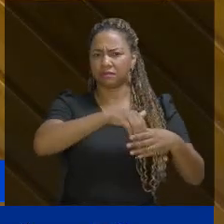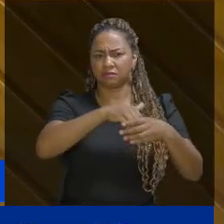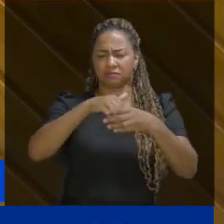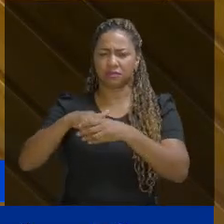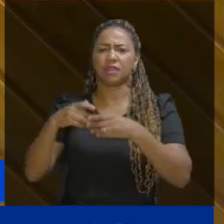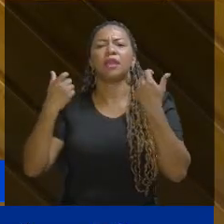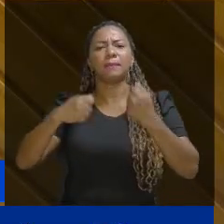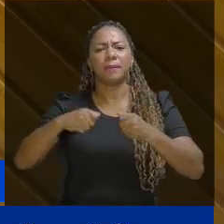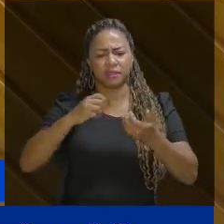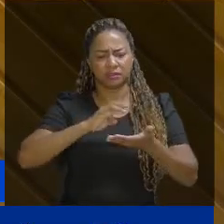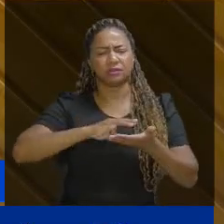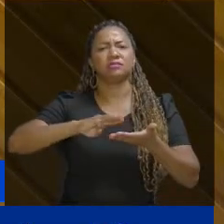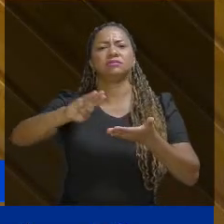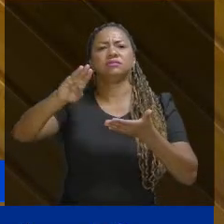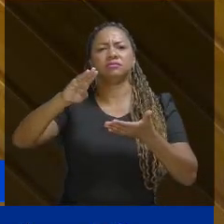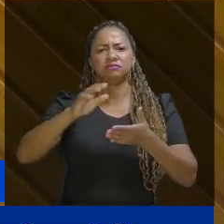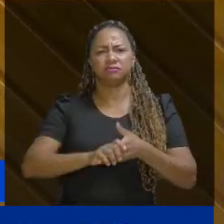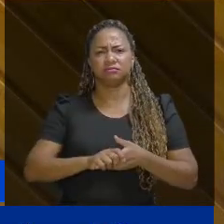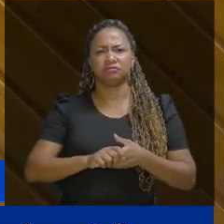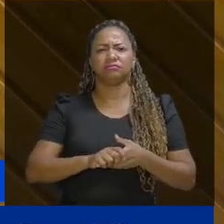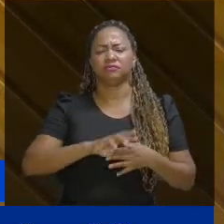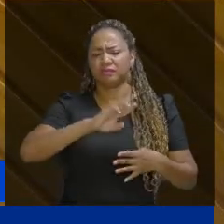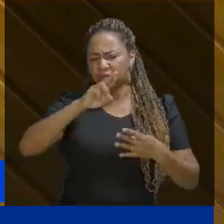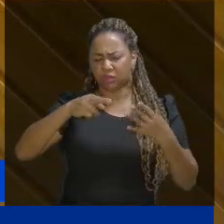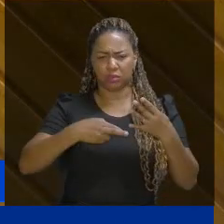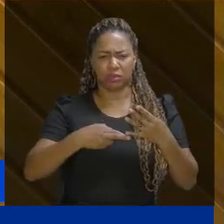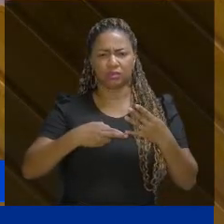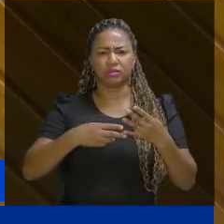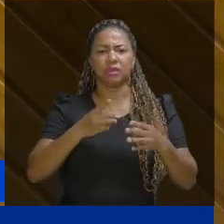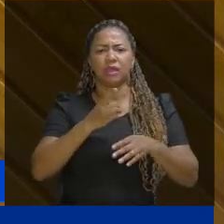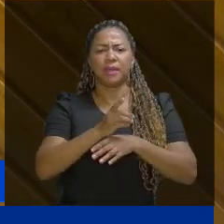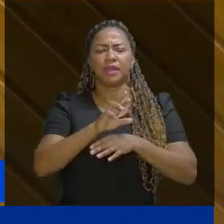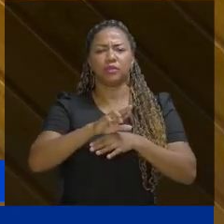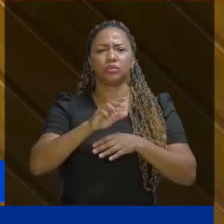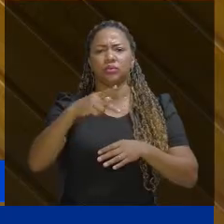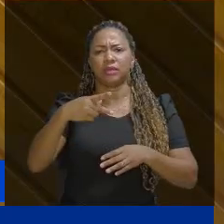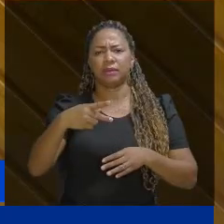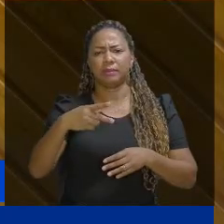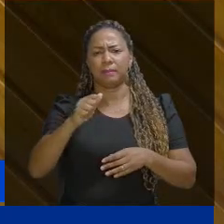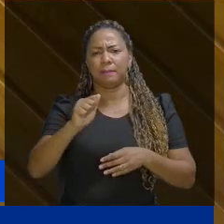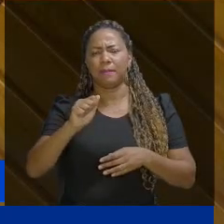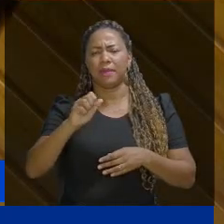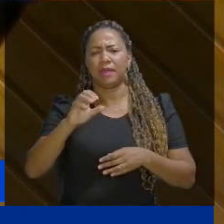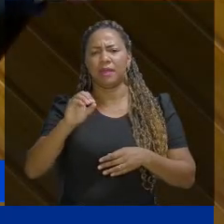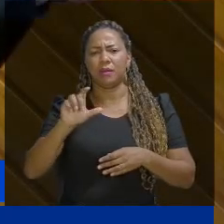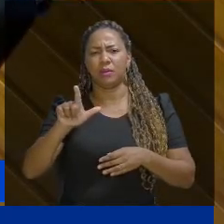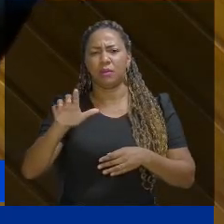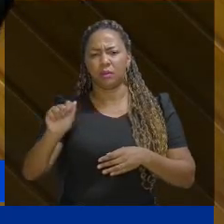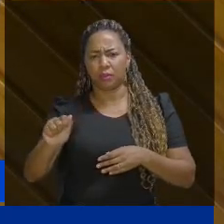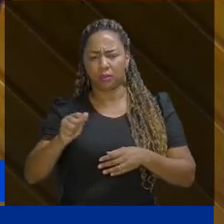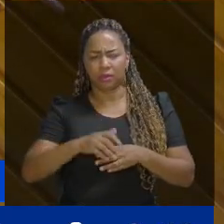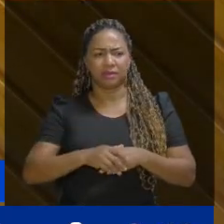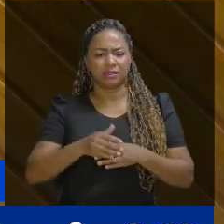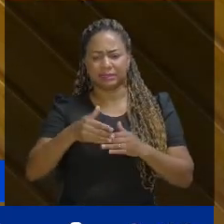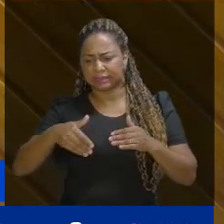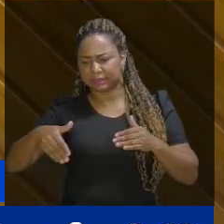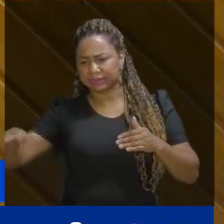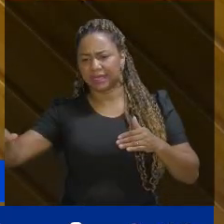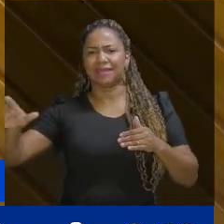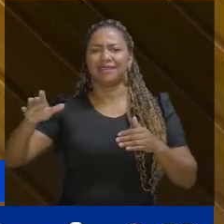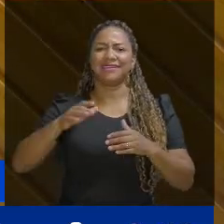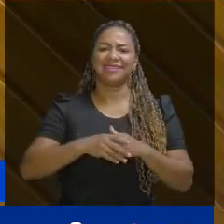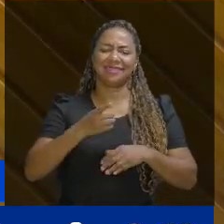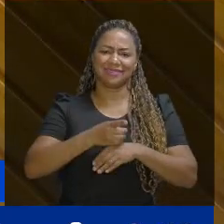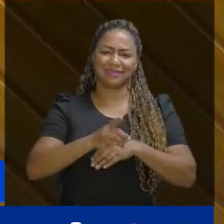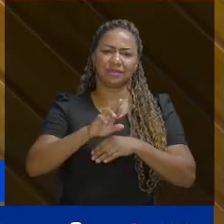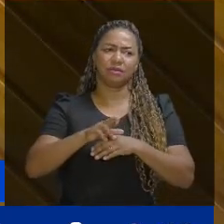acórdão deveria ter sido encaminhada do agravo regimental para a doutora Paola. Com a saída dela, haveria que ser feita